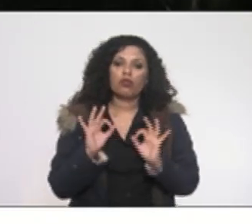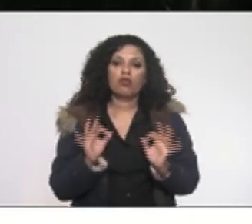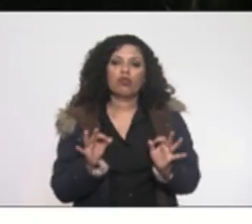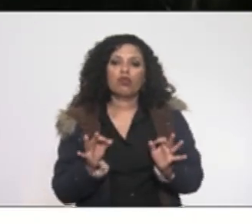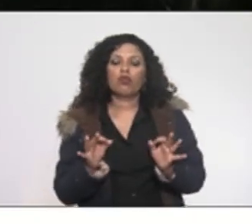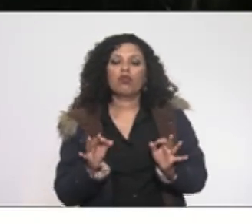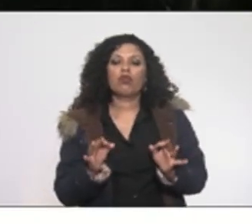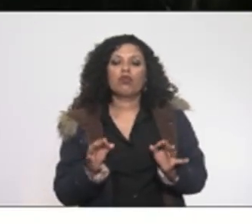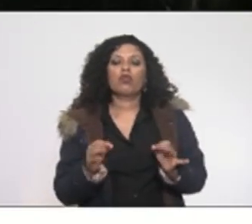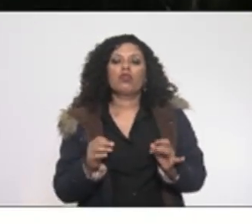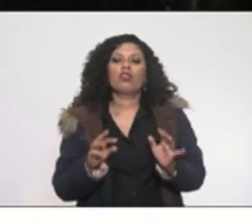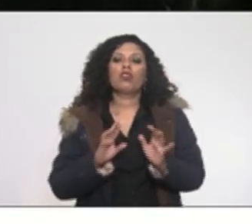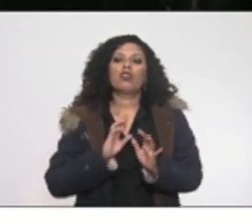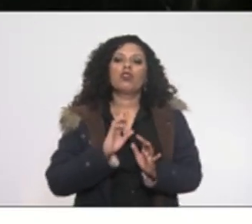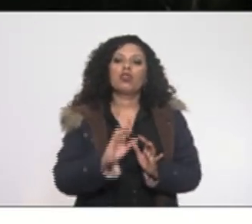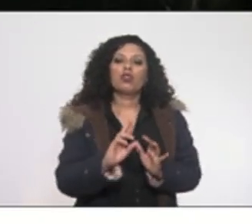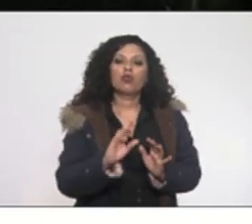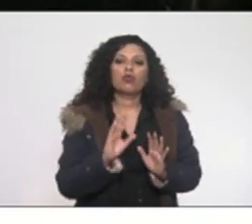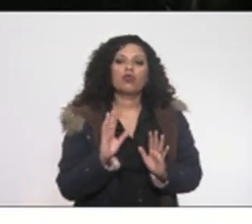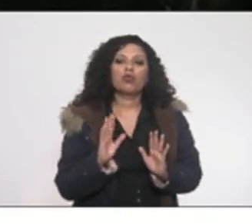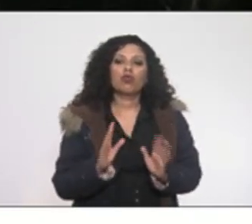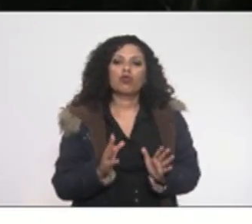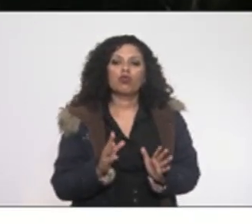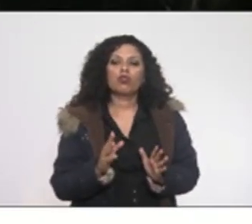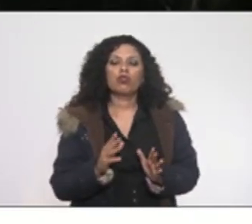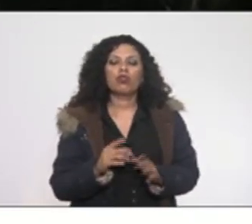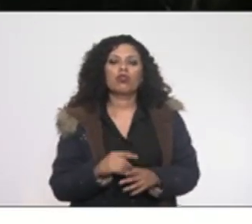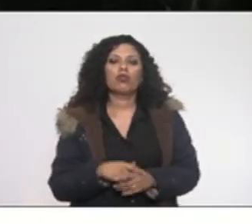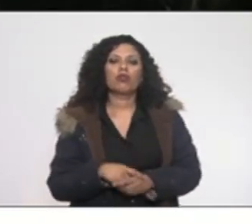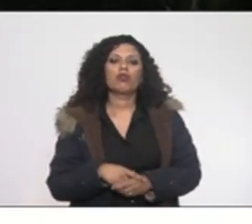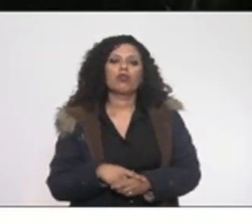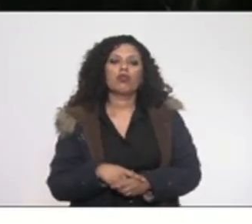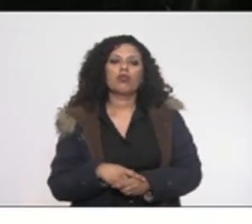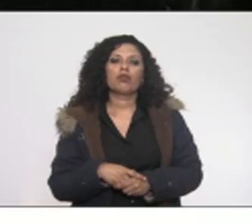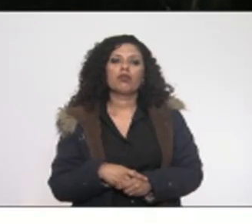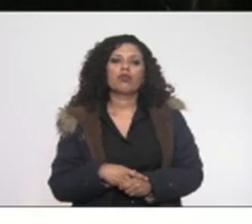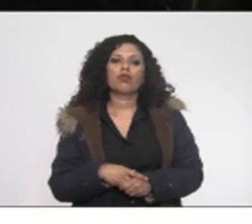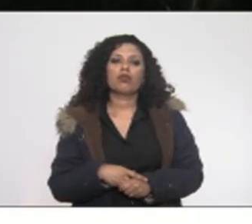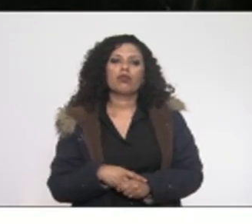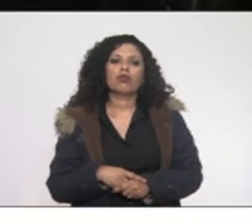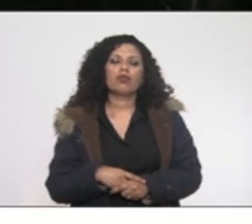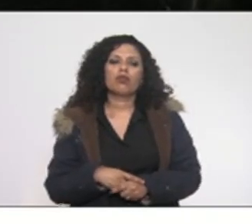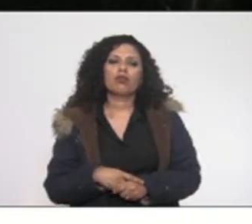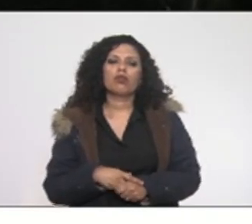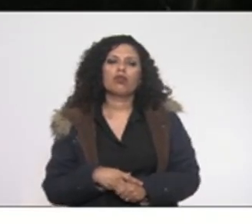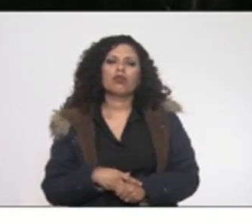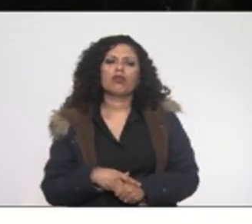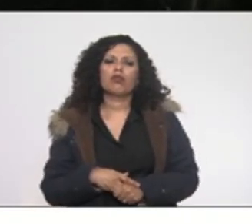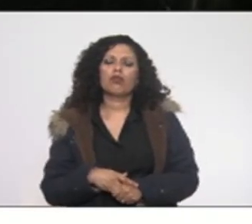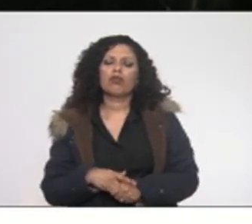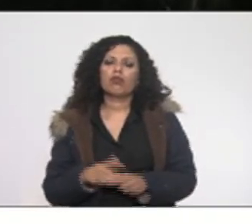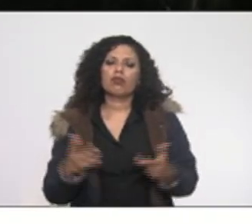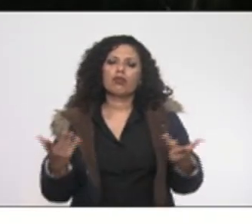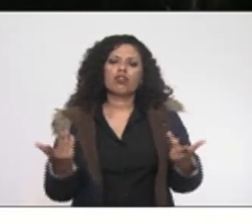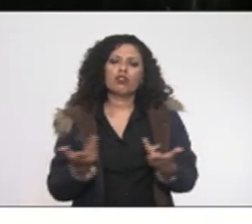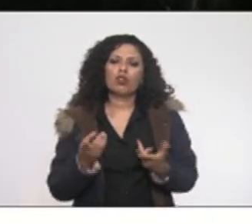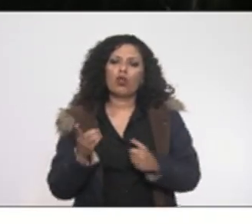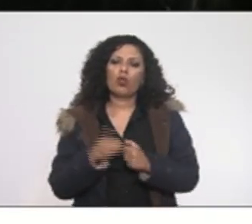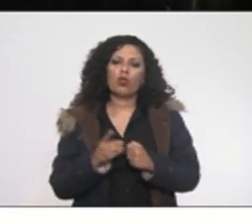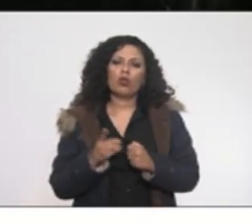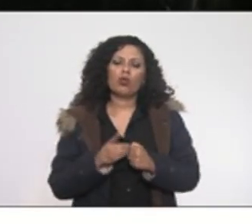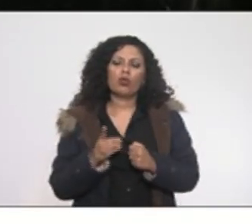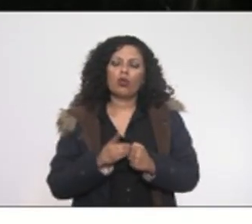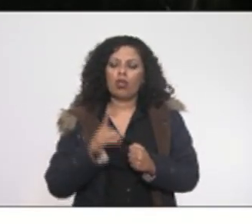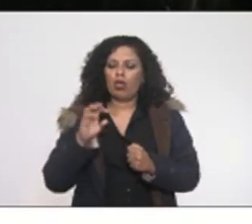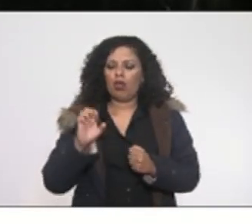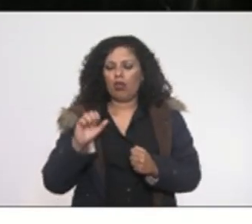ao deputado Rodrigo Amorim, que está nos acompanhando. Agora, doutor Hélio, obviamente não